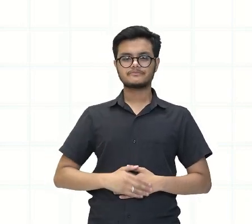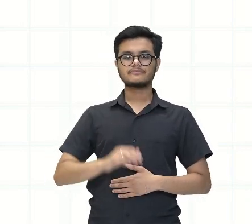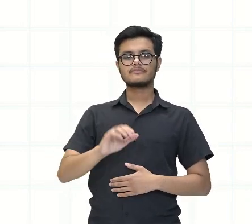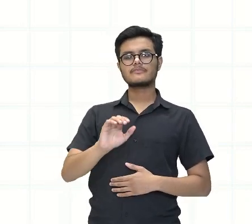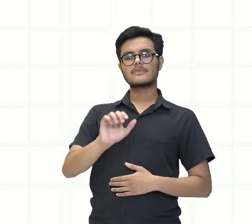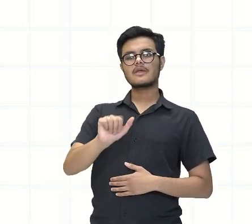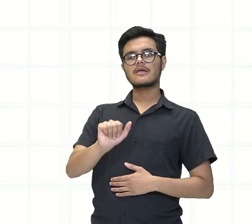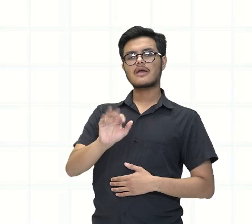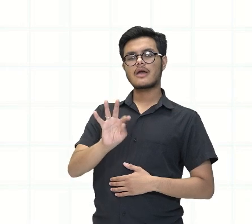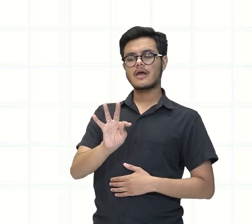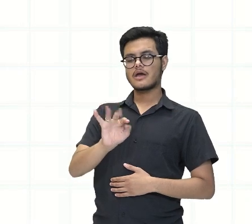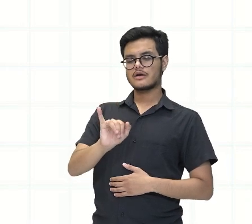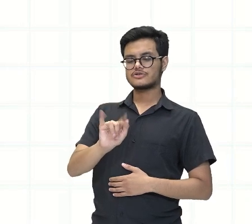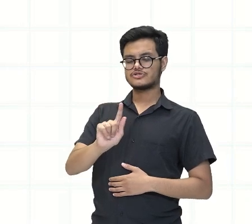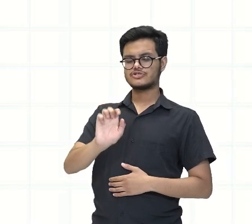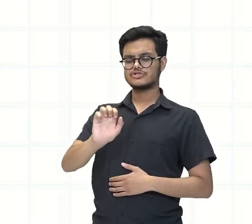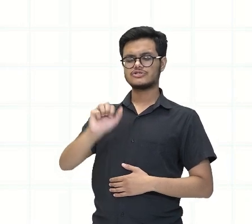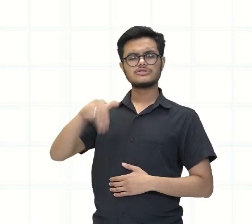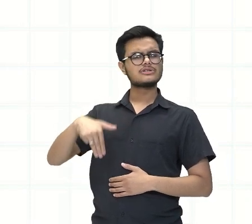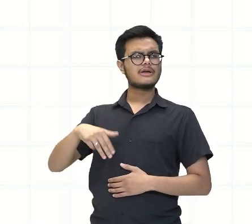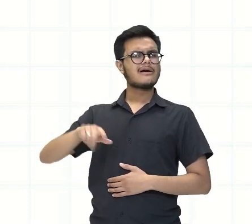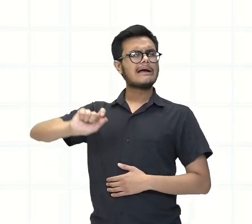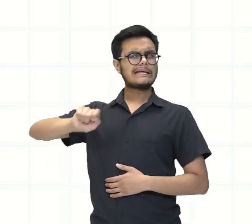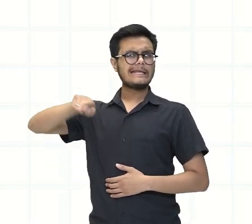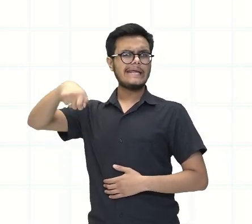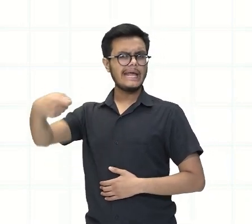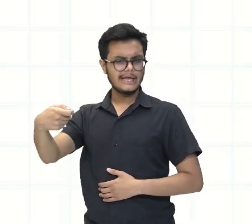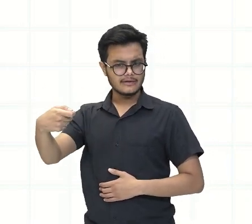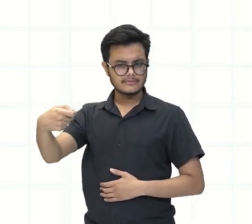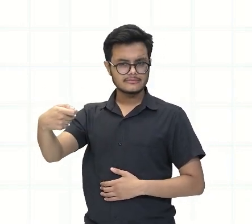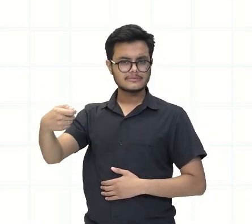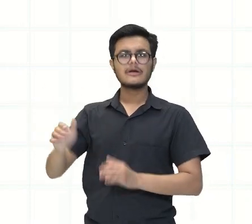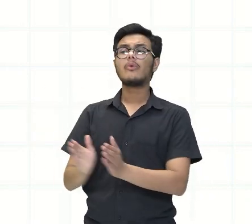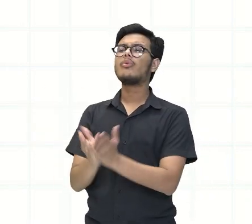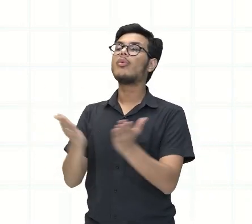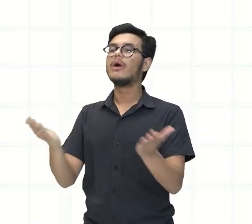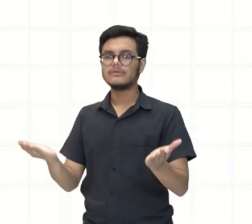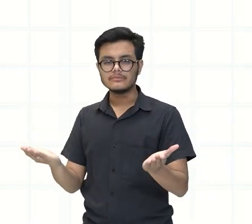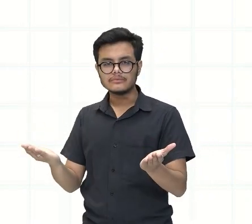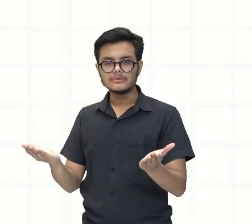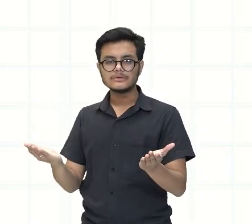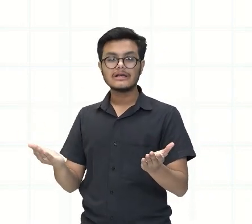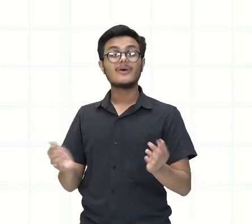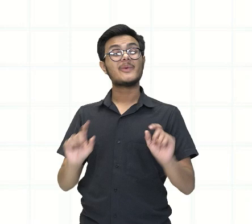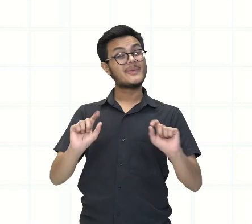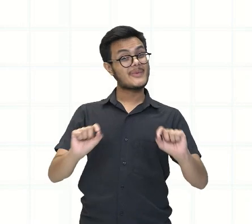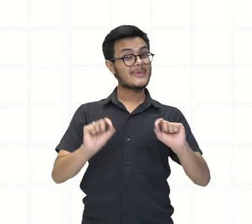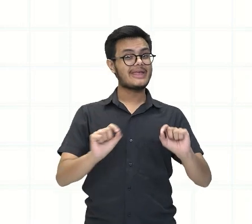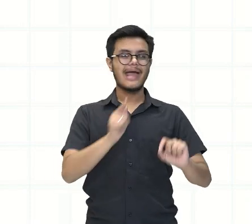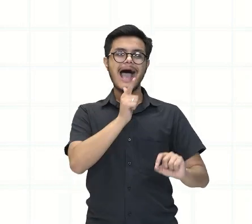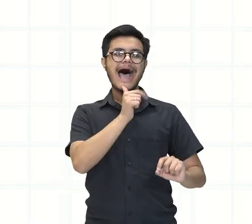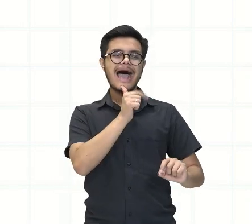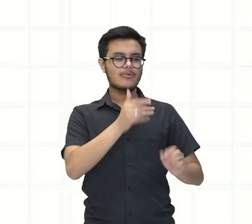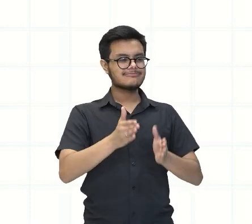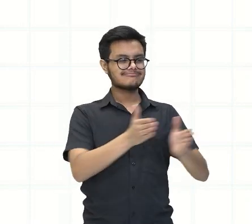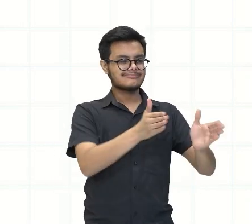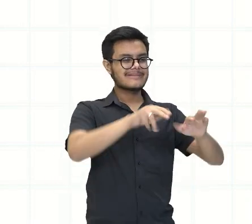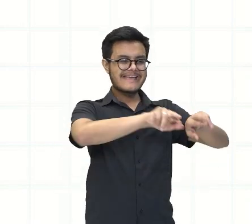Quem atinge cota emergencial? Quem, entre aspas, né? Os rios da região. Então, rios da região é o meu